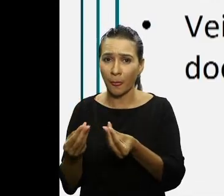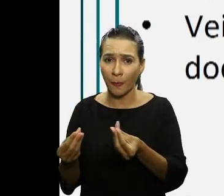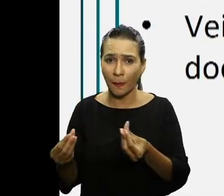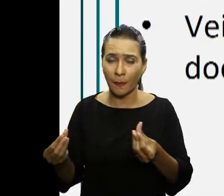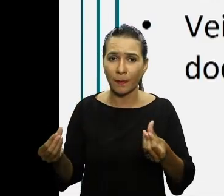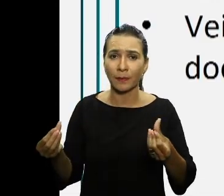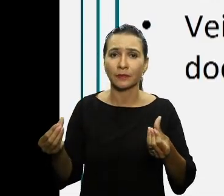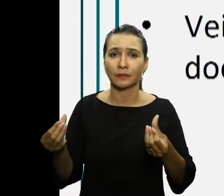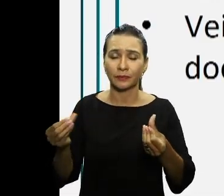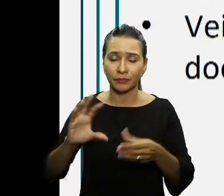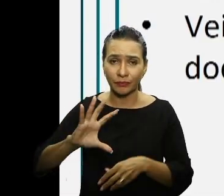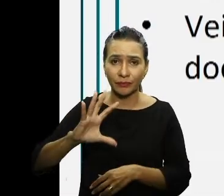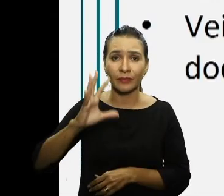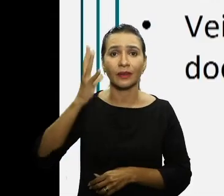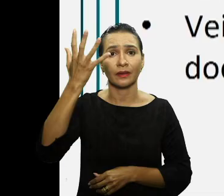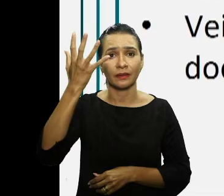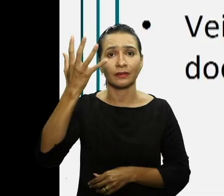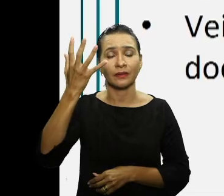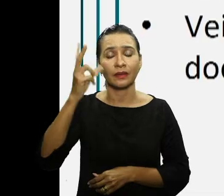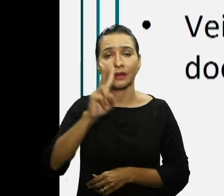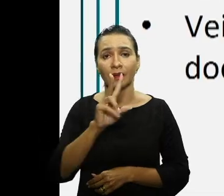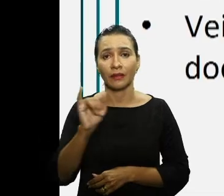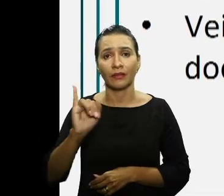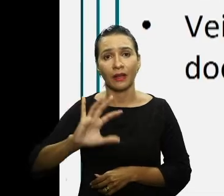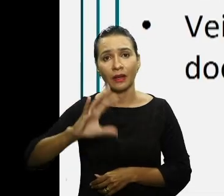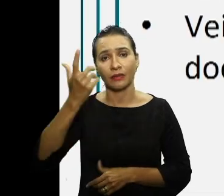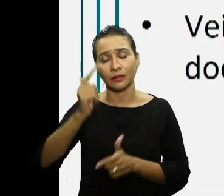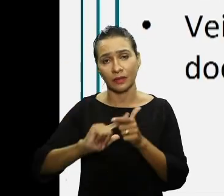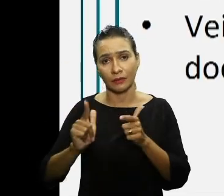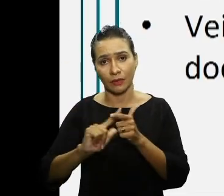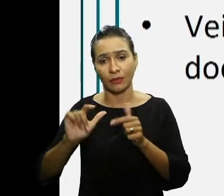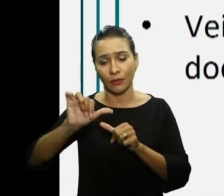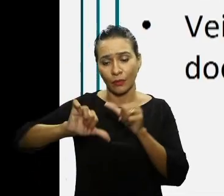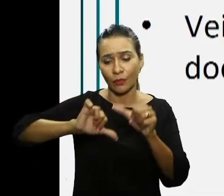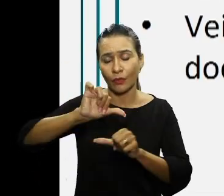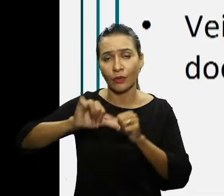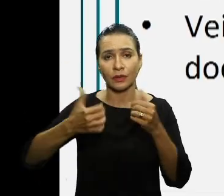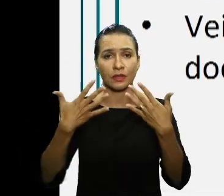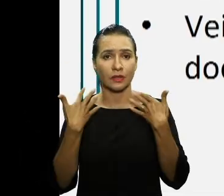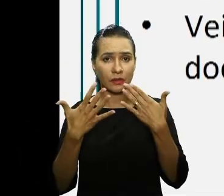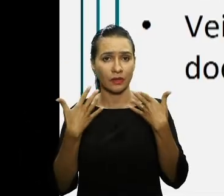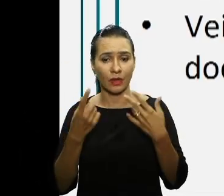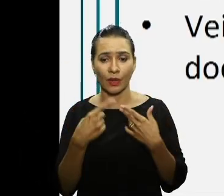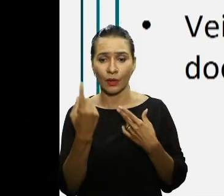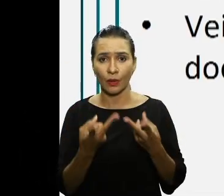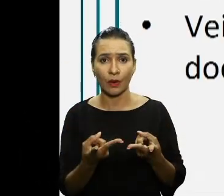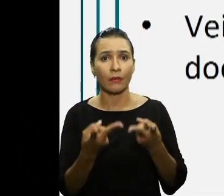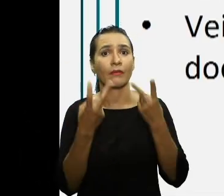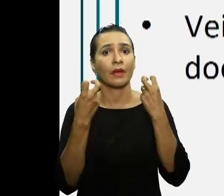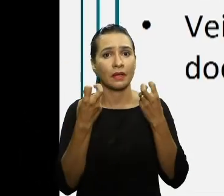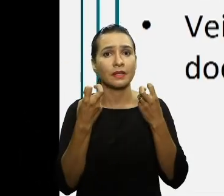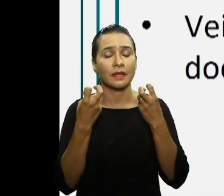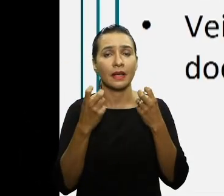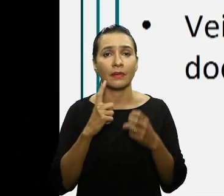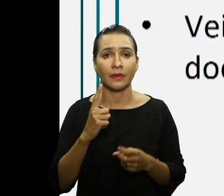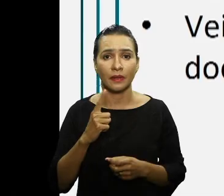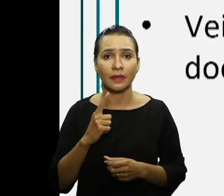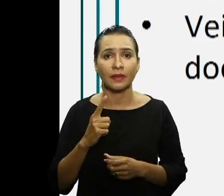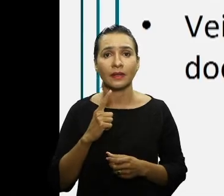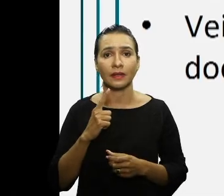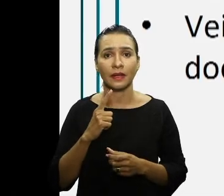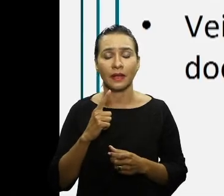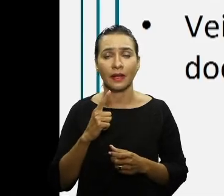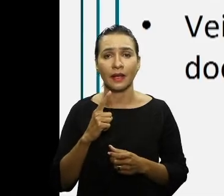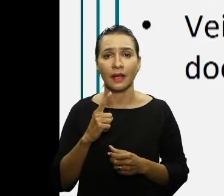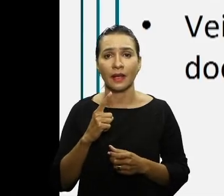polares. E com isso vai acarretando também mudanças climáticas. A gente começa a perceber que as próprias